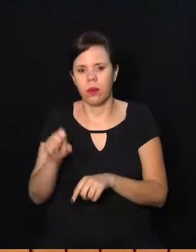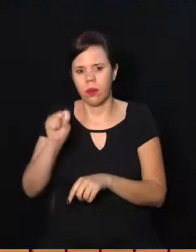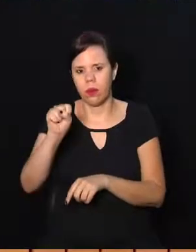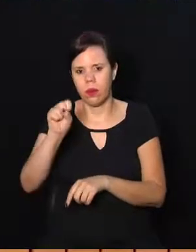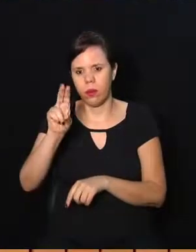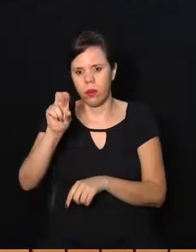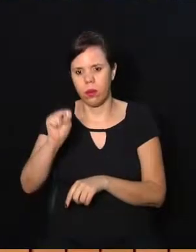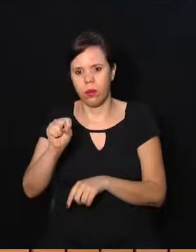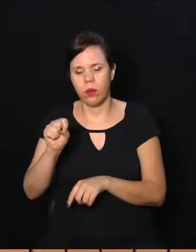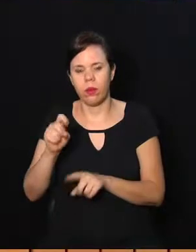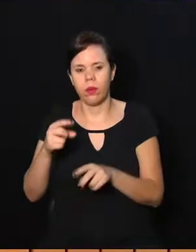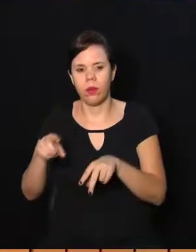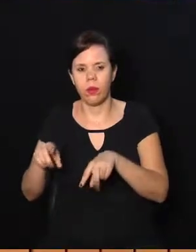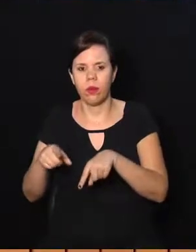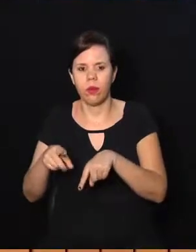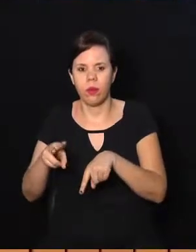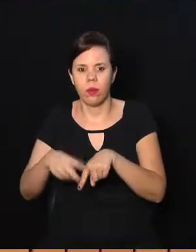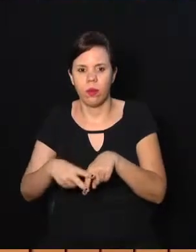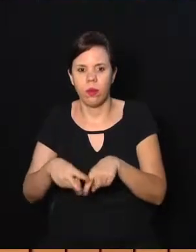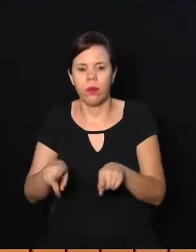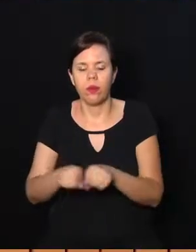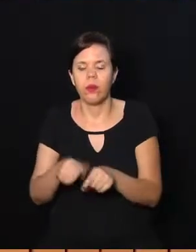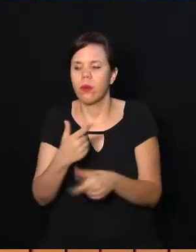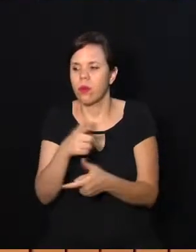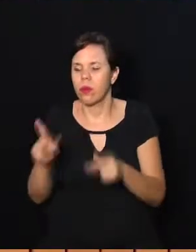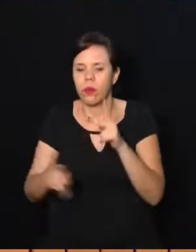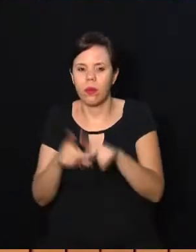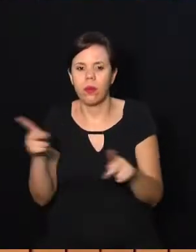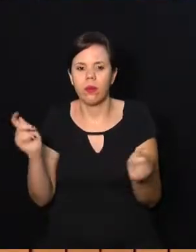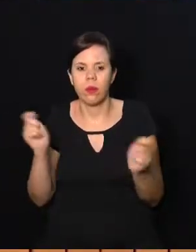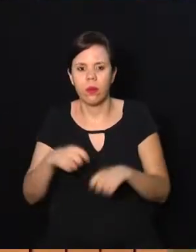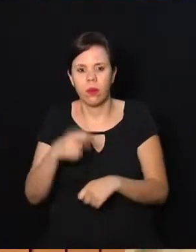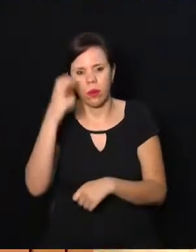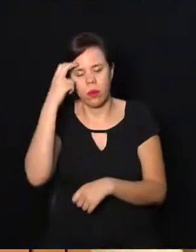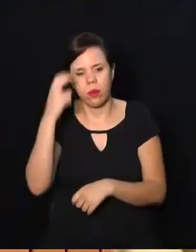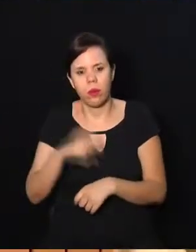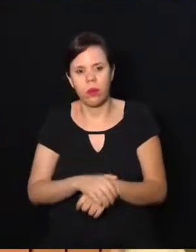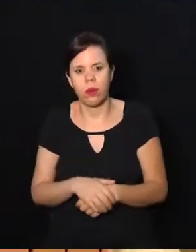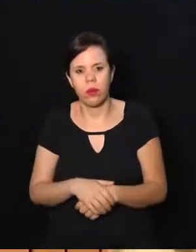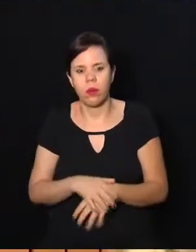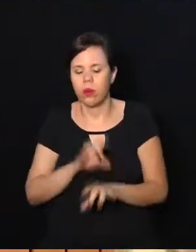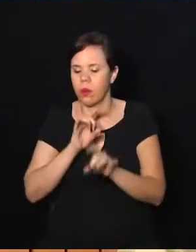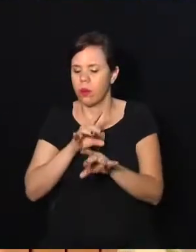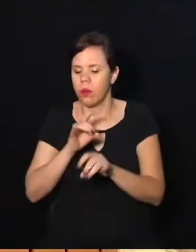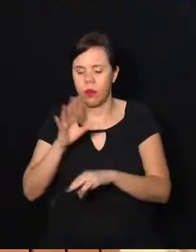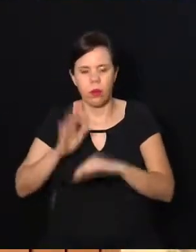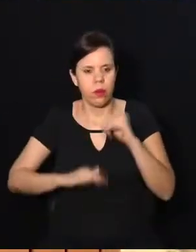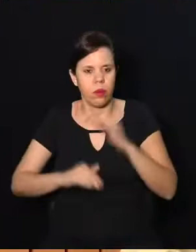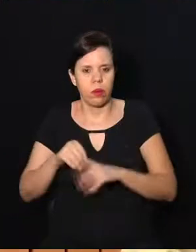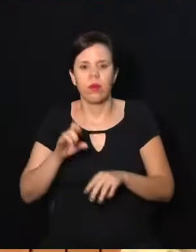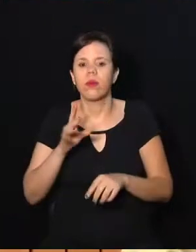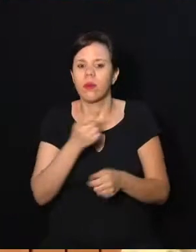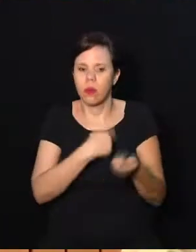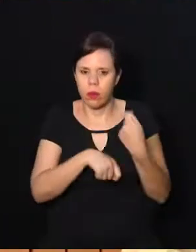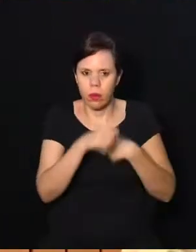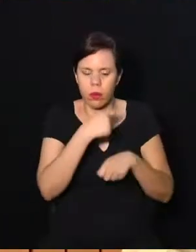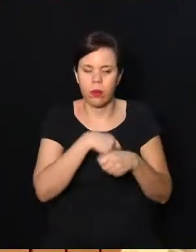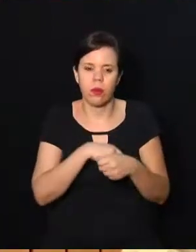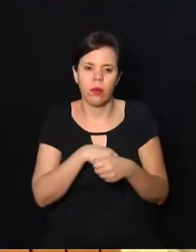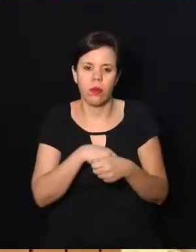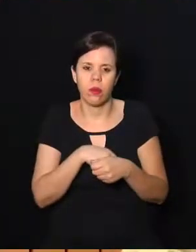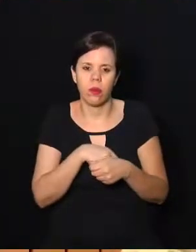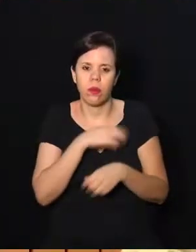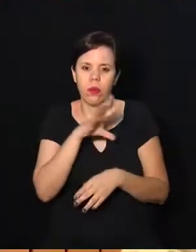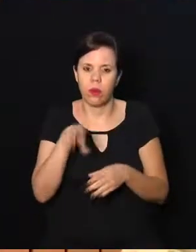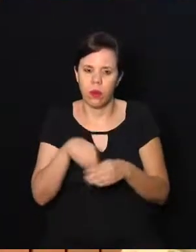um preço muito grande, porque não teve gente competente, não tecnicamente, mas administrativamente, para